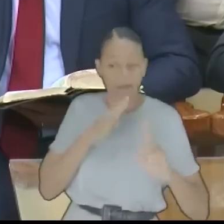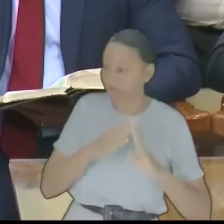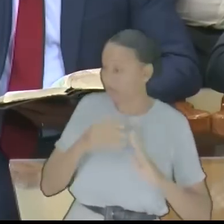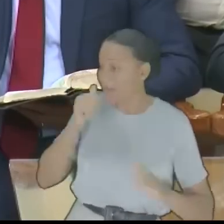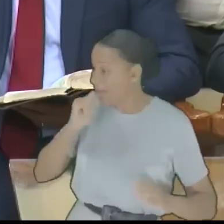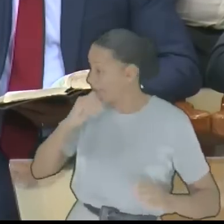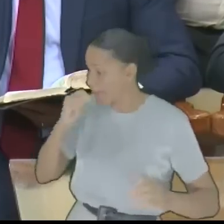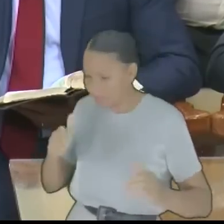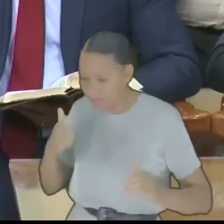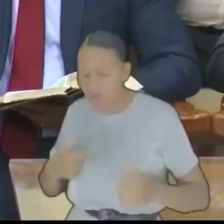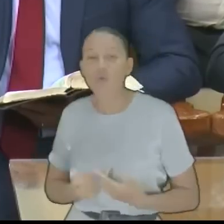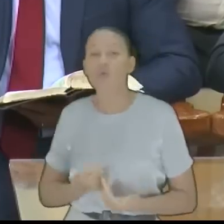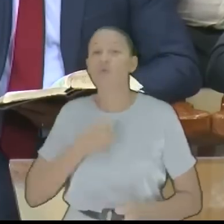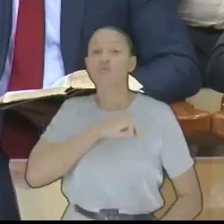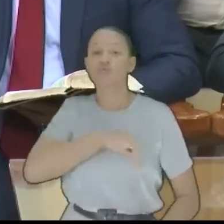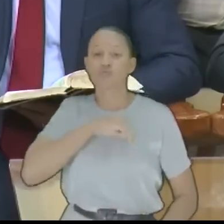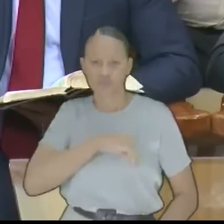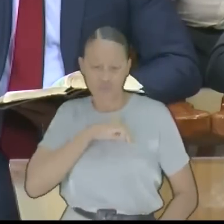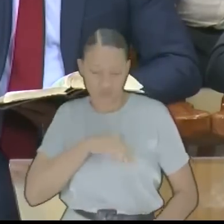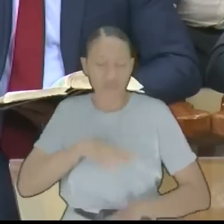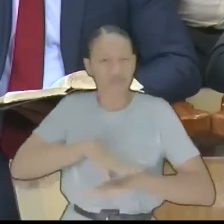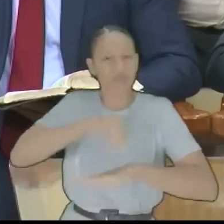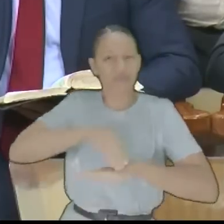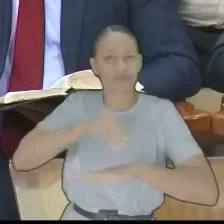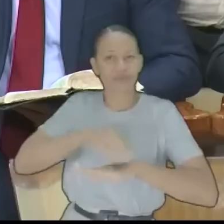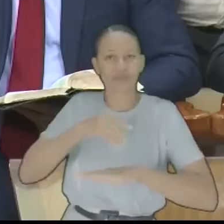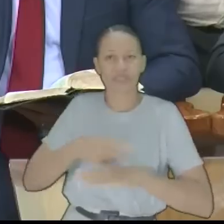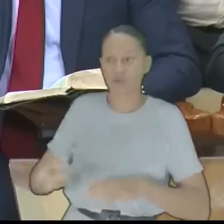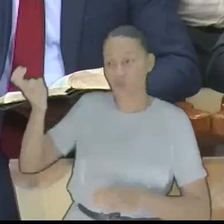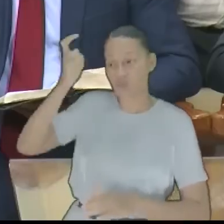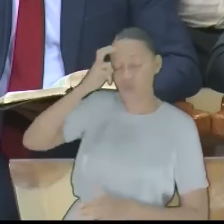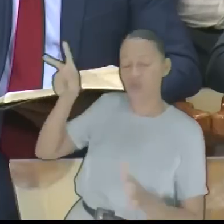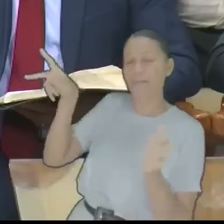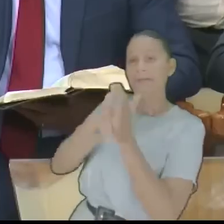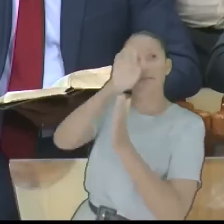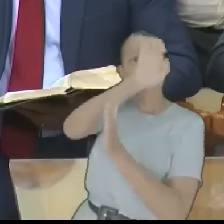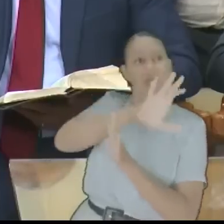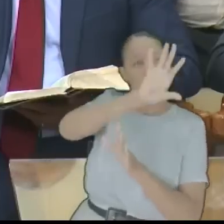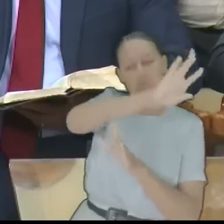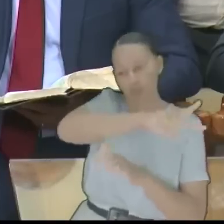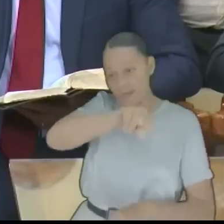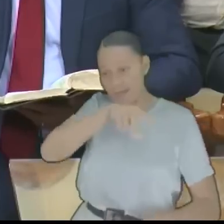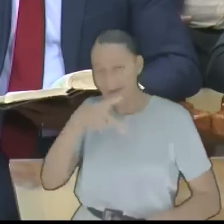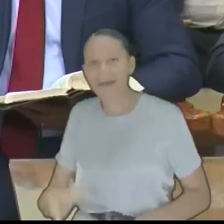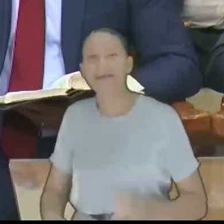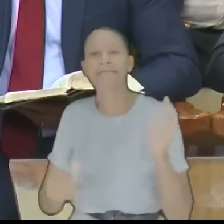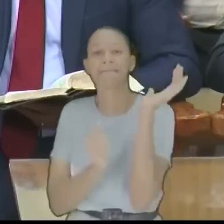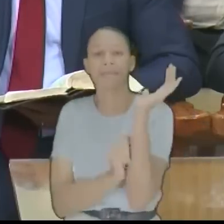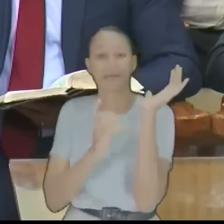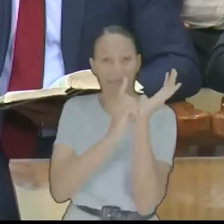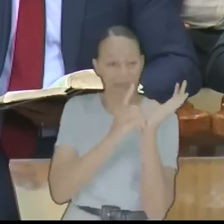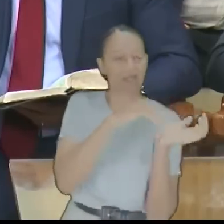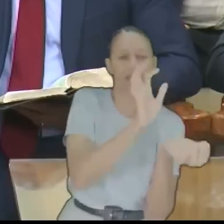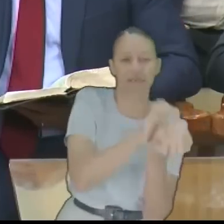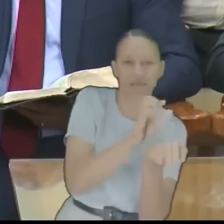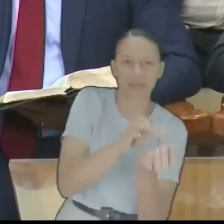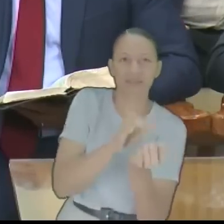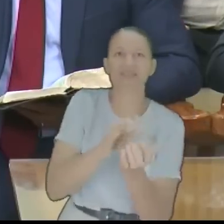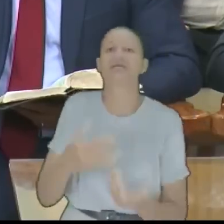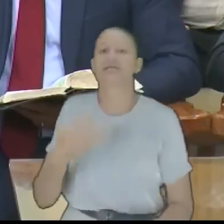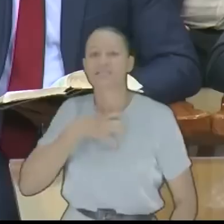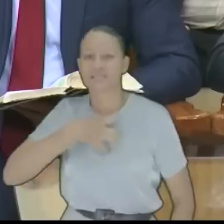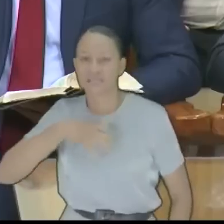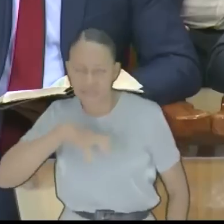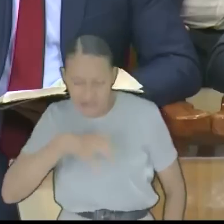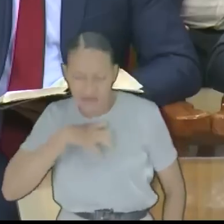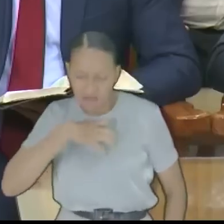Os missionários suecos, eles trouxeram esta cultura da Europa, em Abreu e Lima, em Recife, Salvador